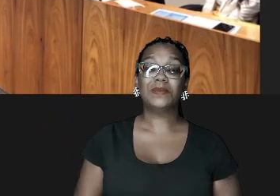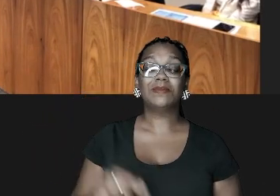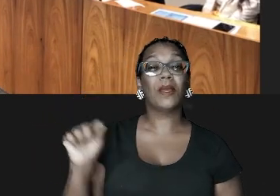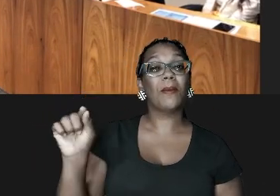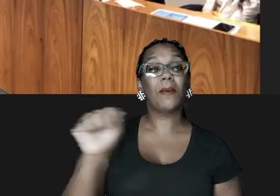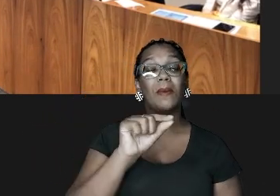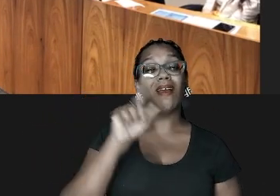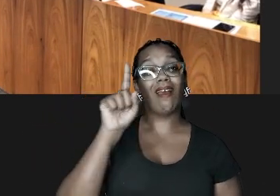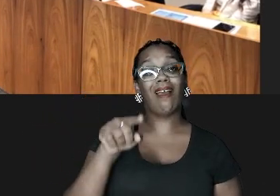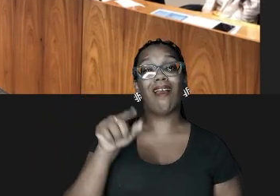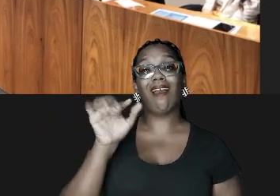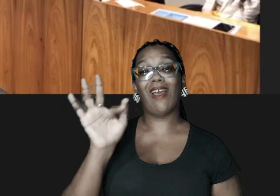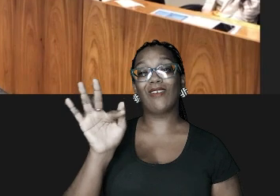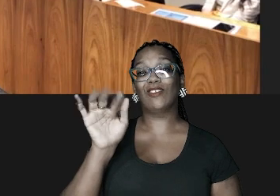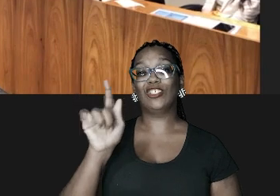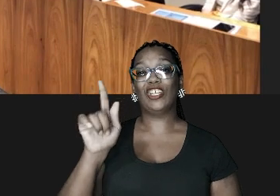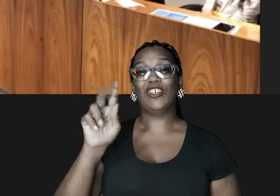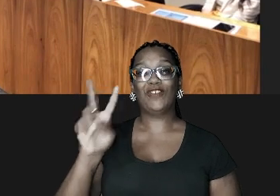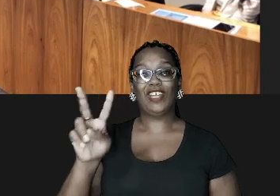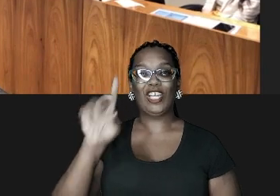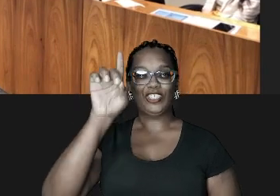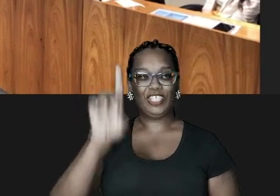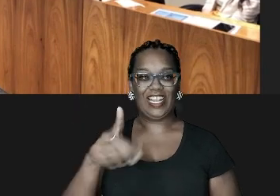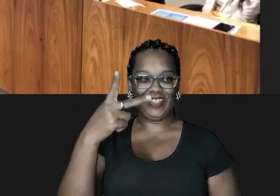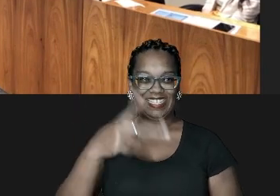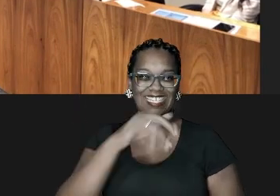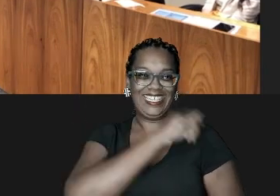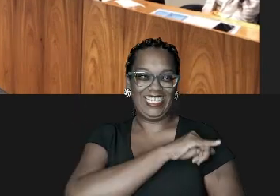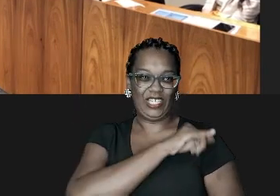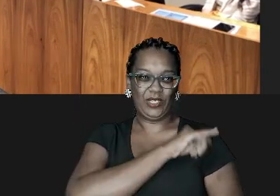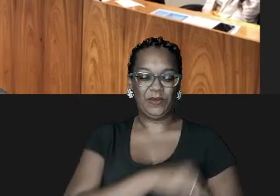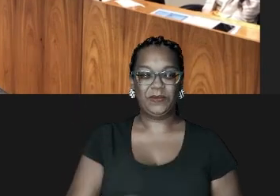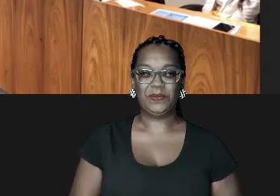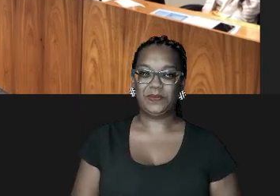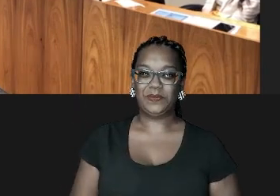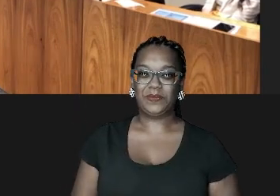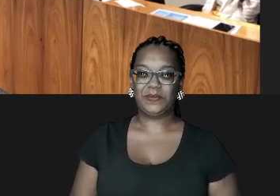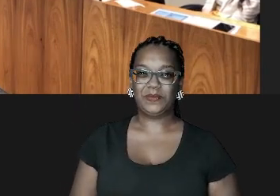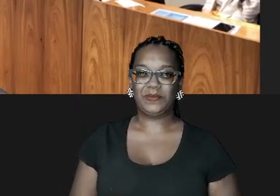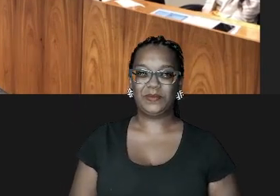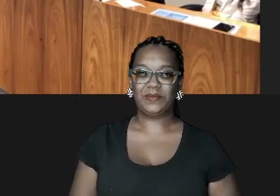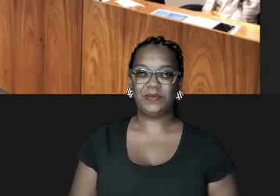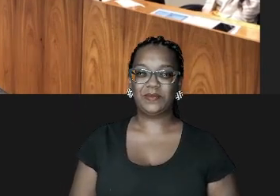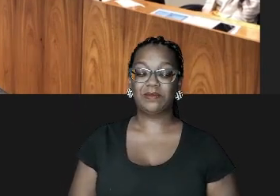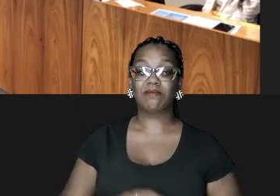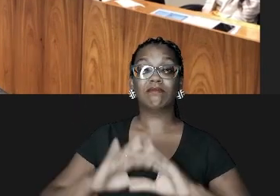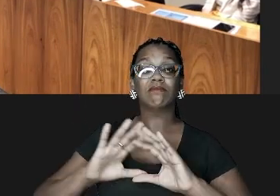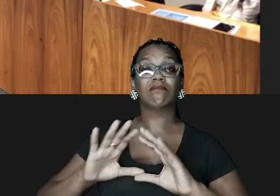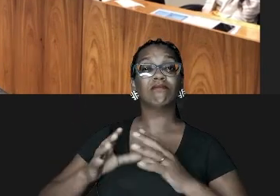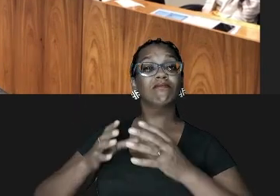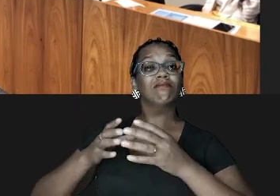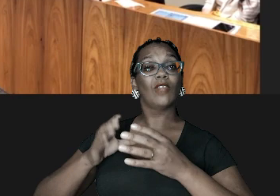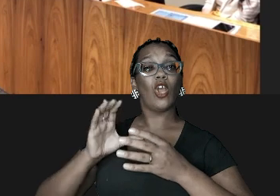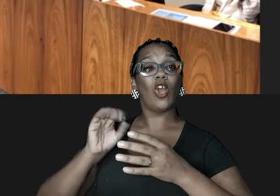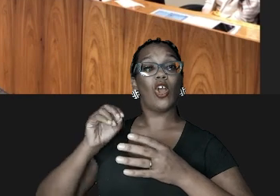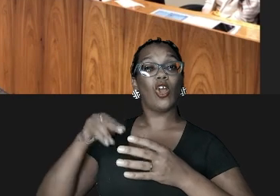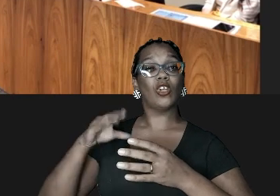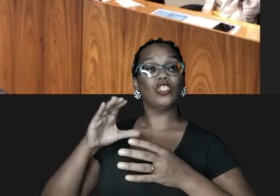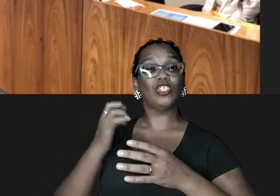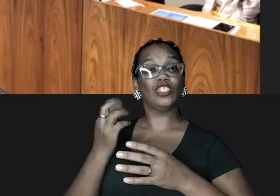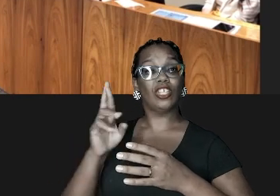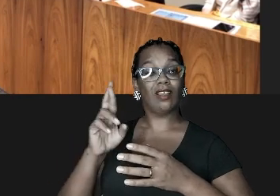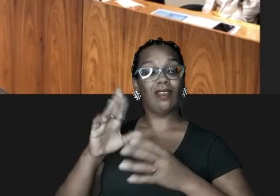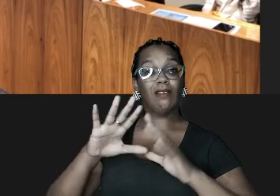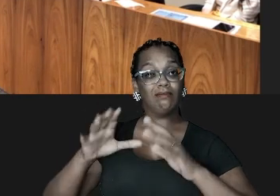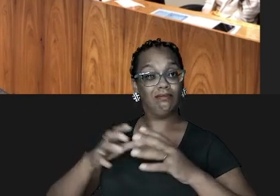acadêmicas entre as quais a FGV direito do Rio do